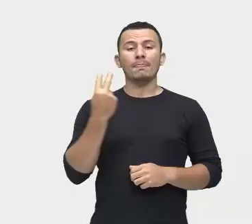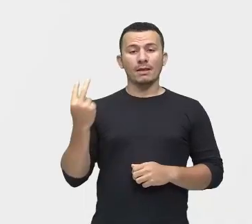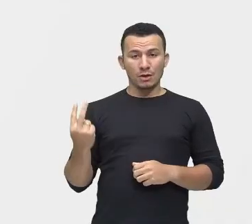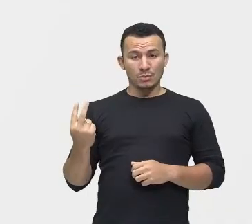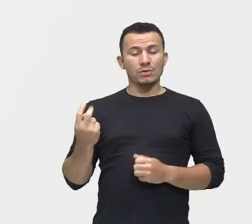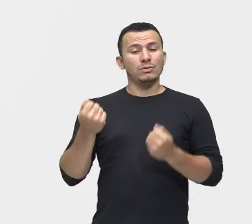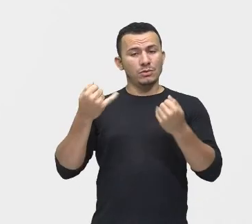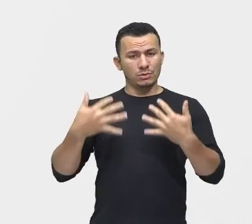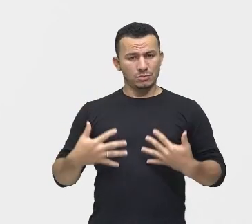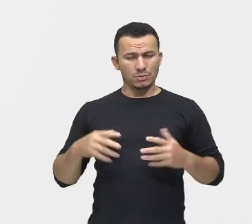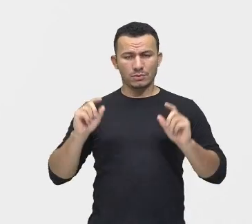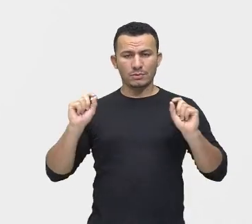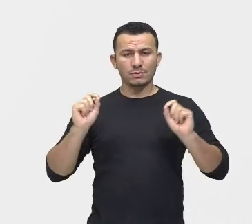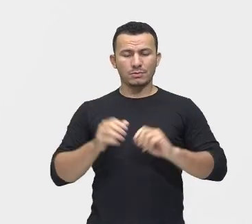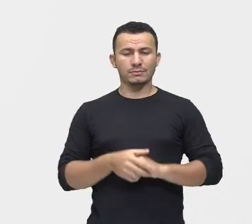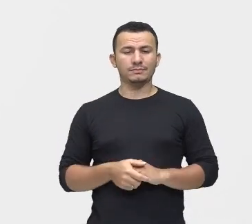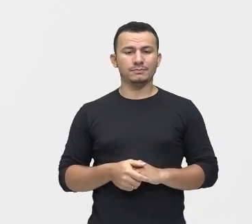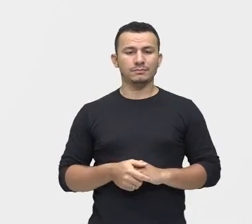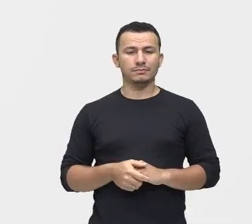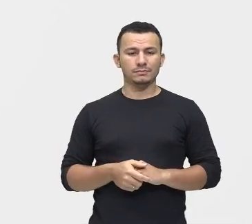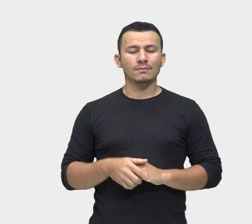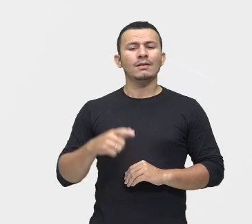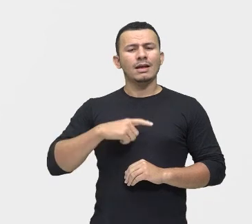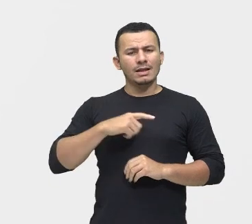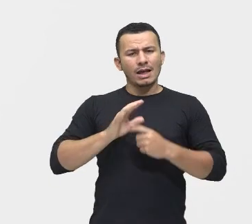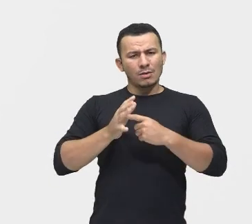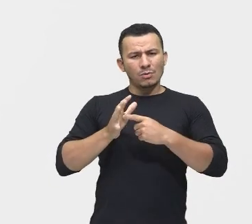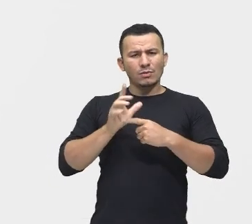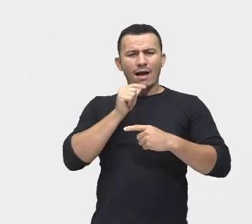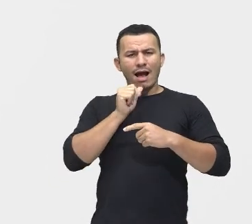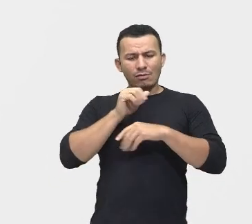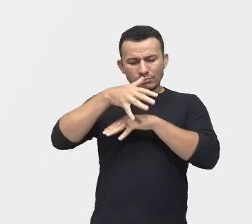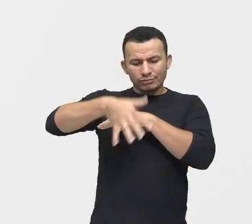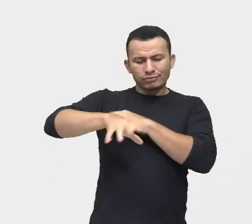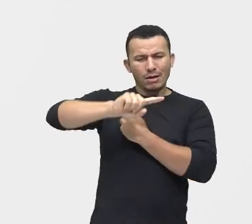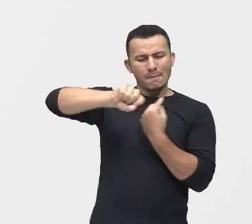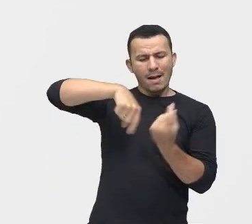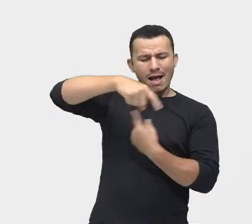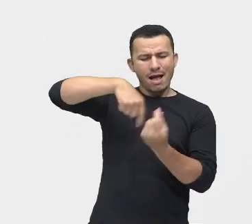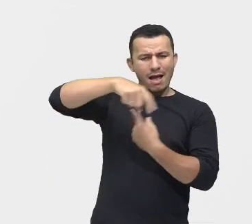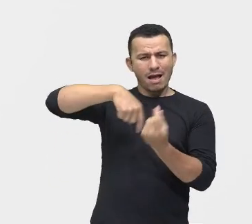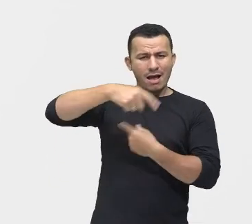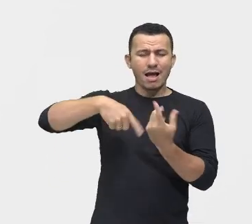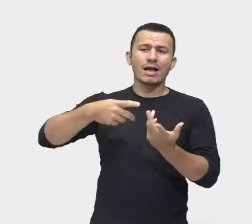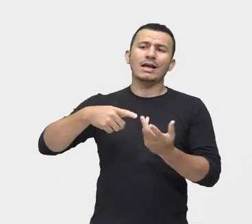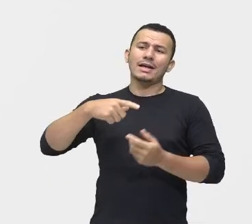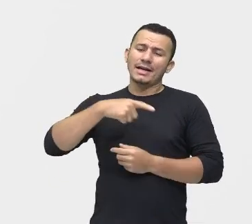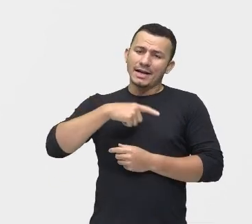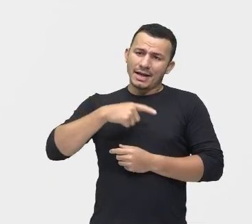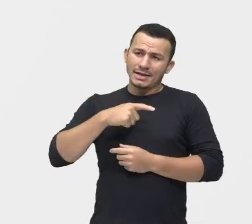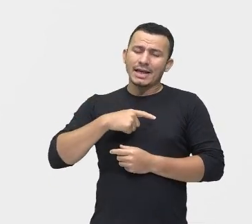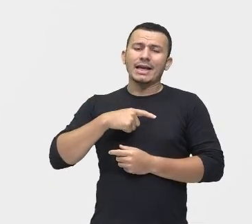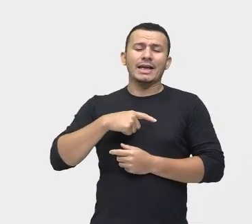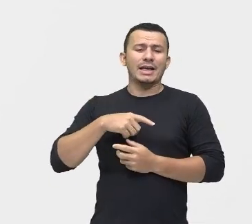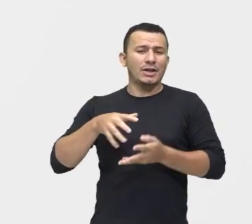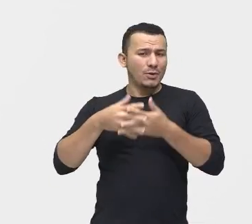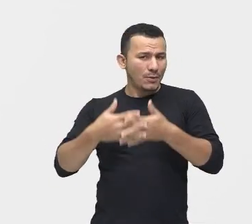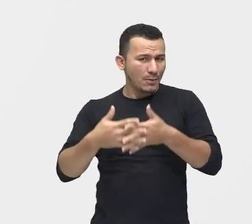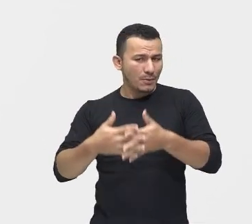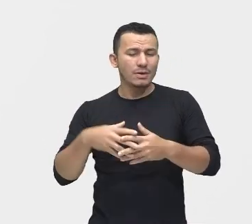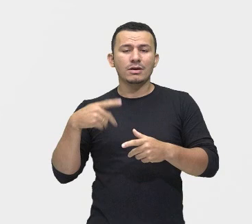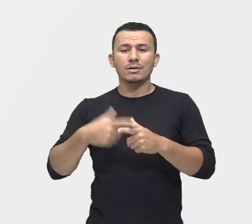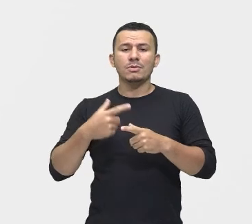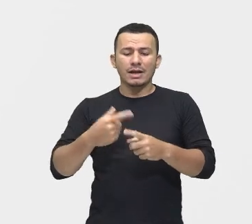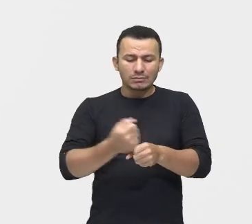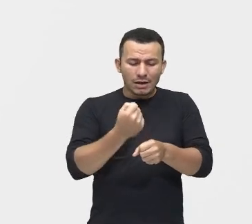questão foi o seguinte: as usinas hidrelétricas costumam gerar muitas polêmicas quando construída, pois